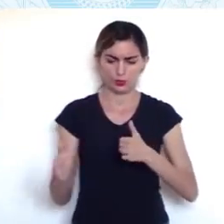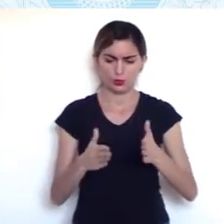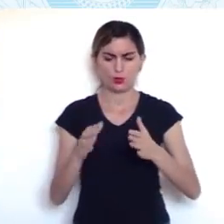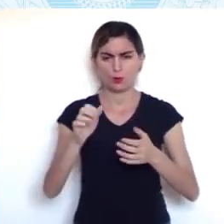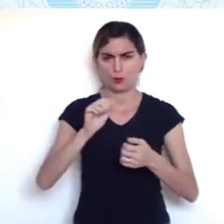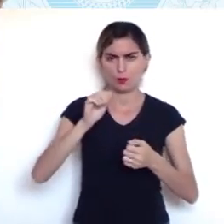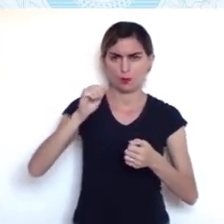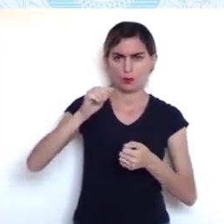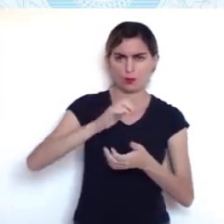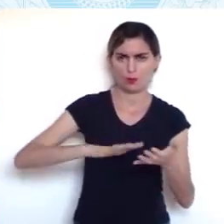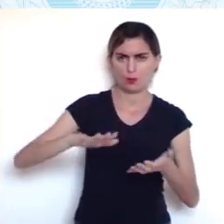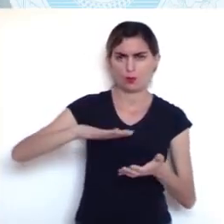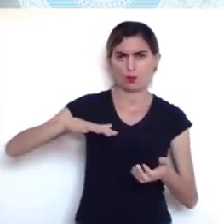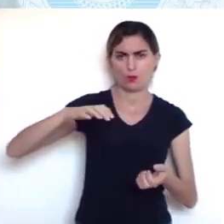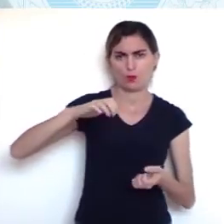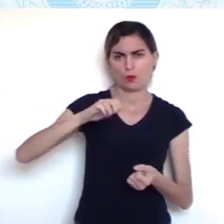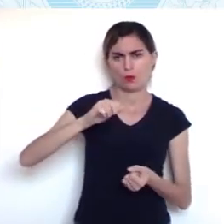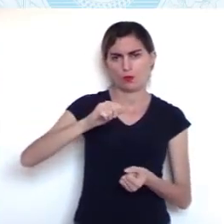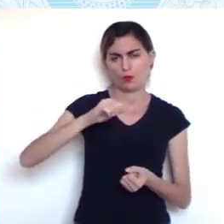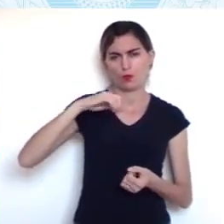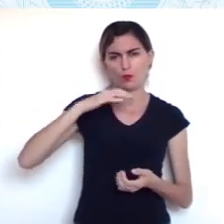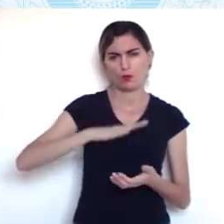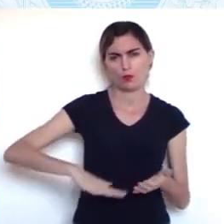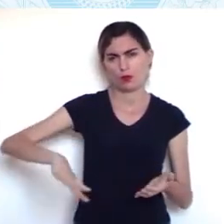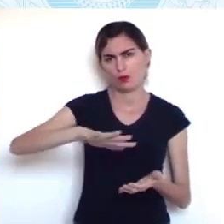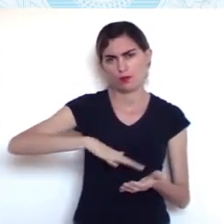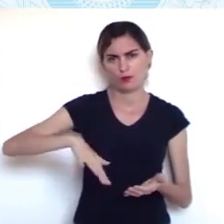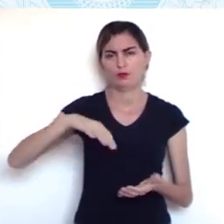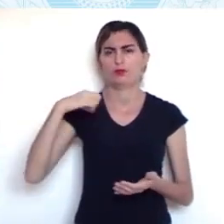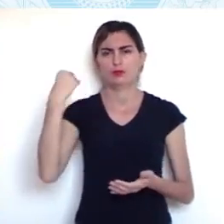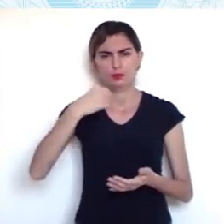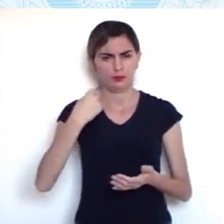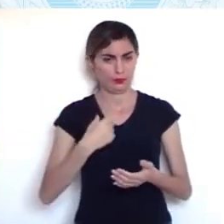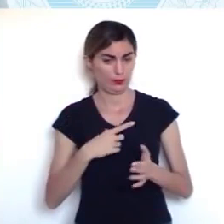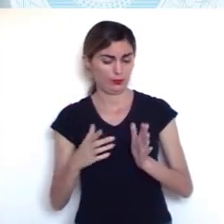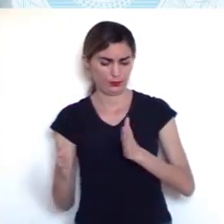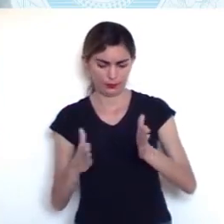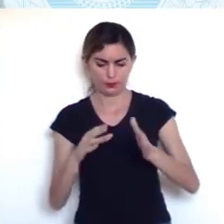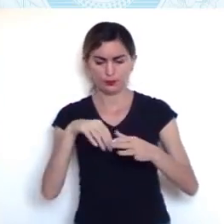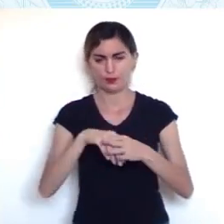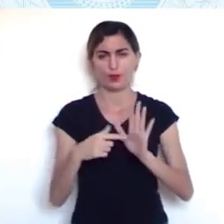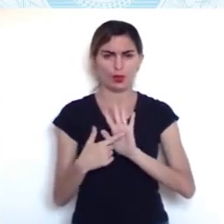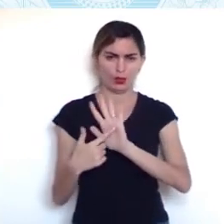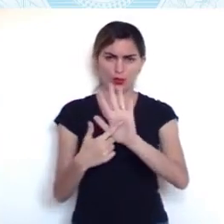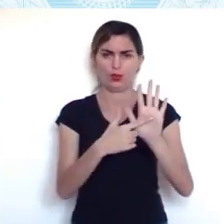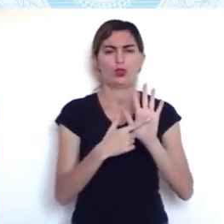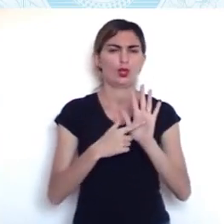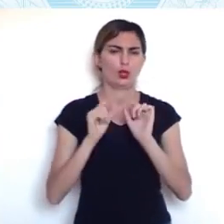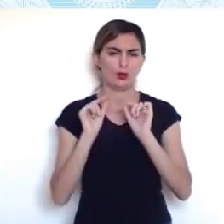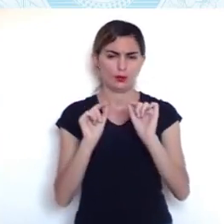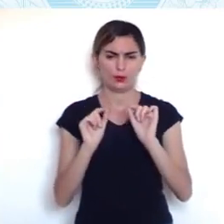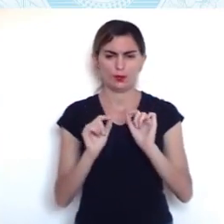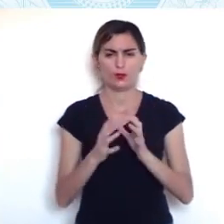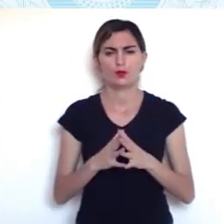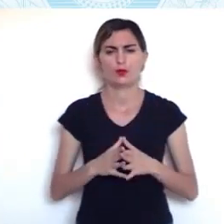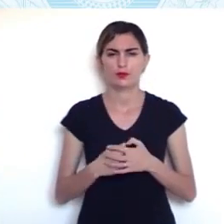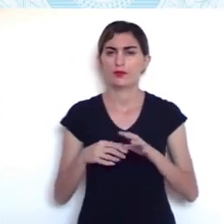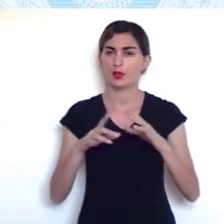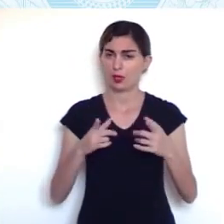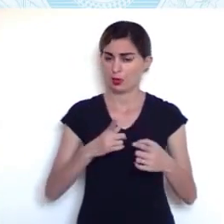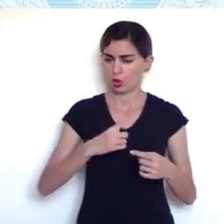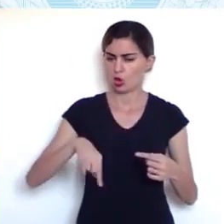dentro desse movimento, né? Então, cabe destacar, aí nós